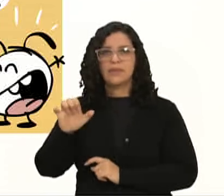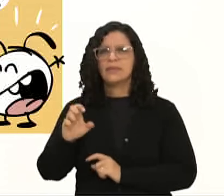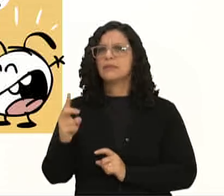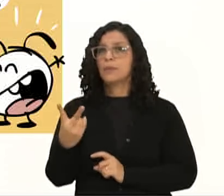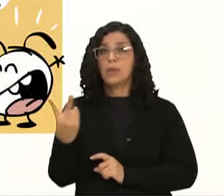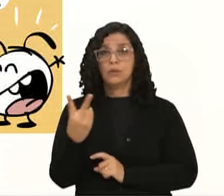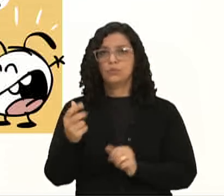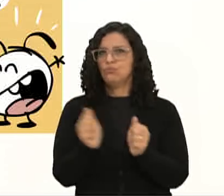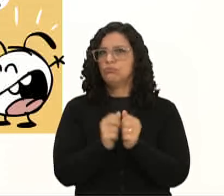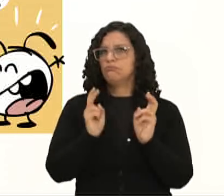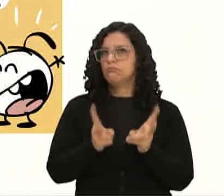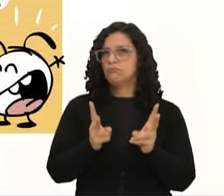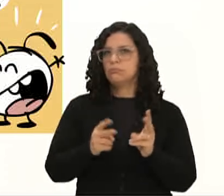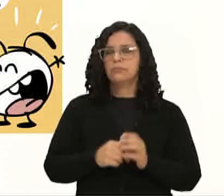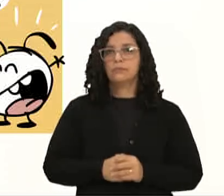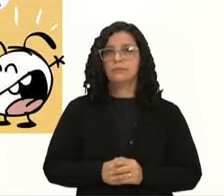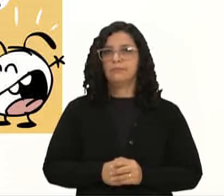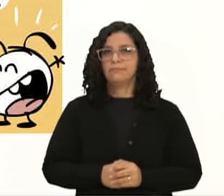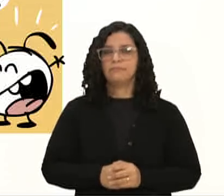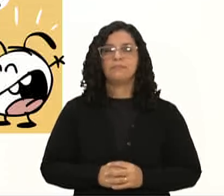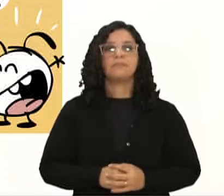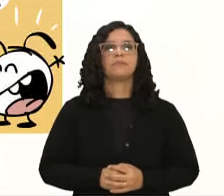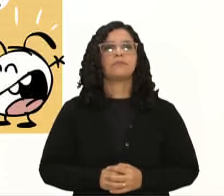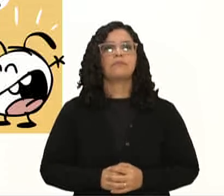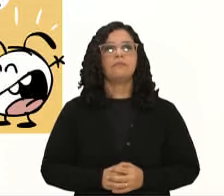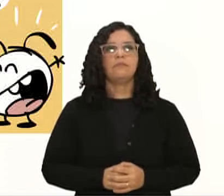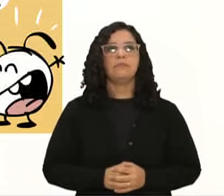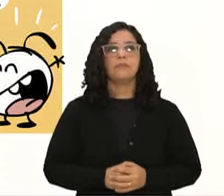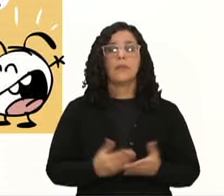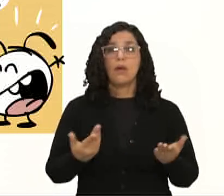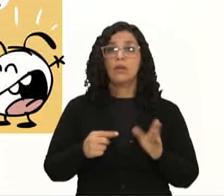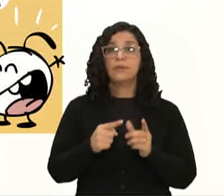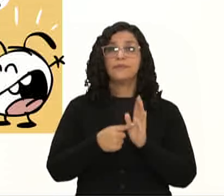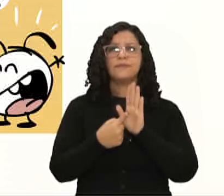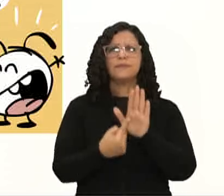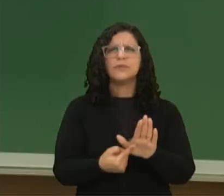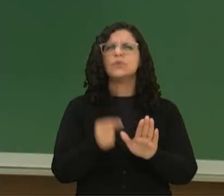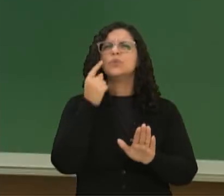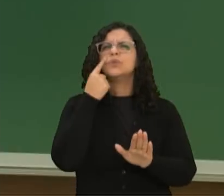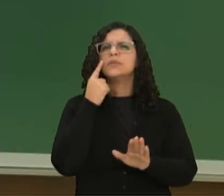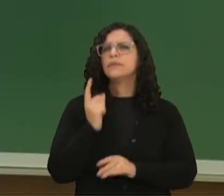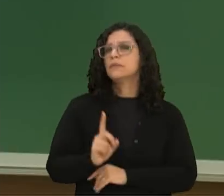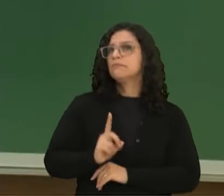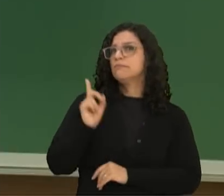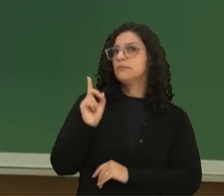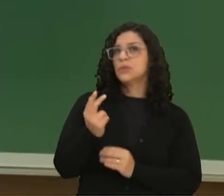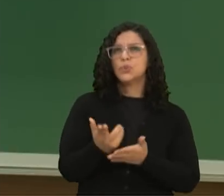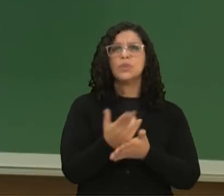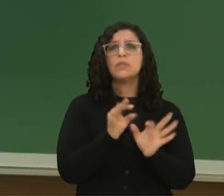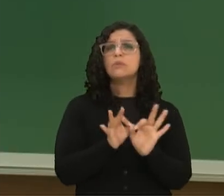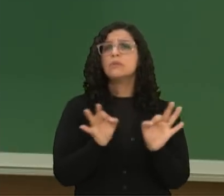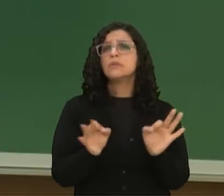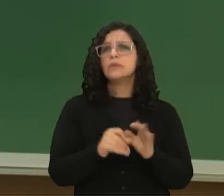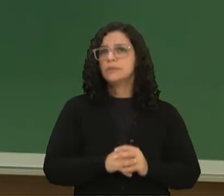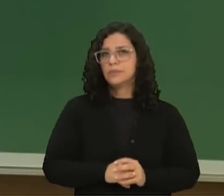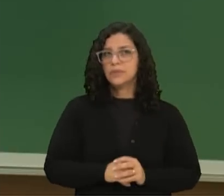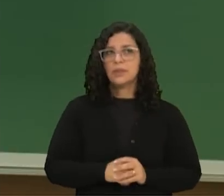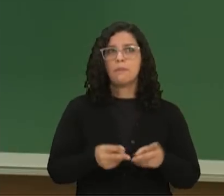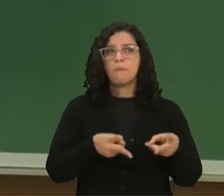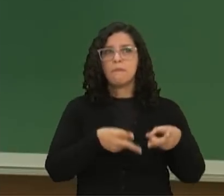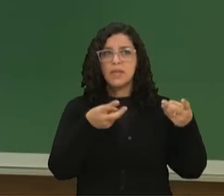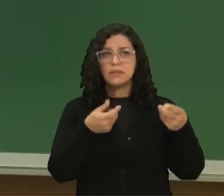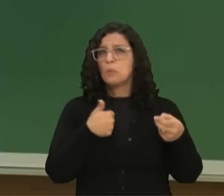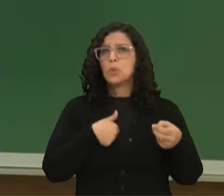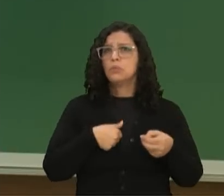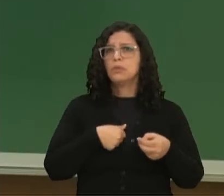2 personagens, Mimi e Eunice. E vejam como realmente o desenho é simples. Percebam que